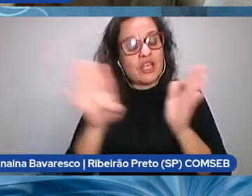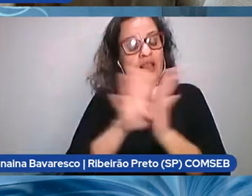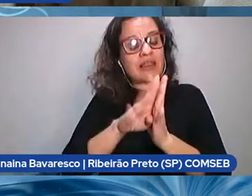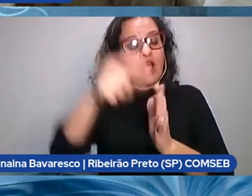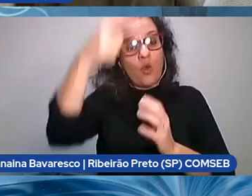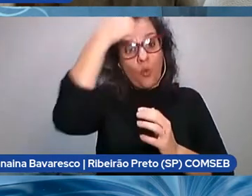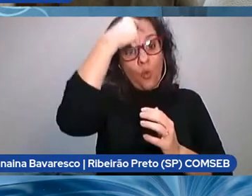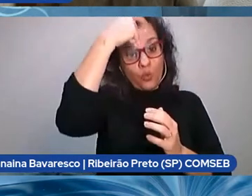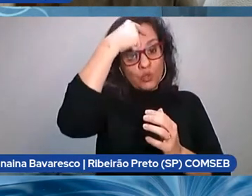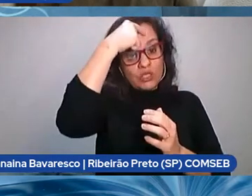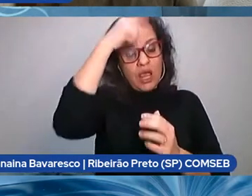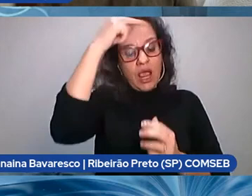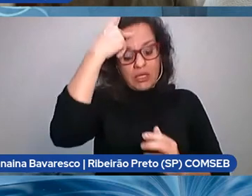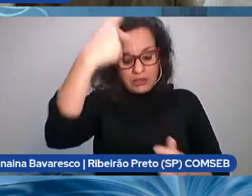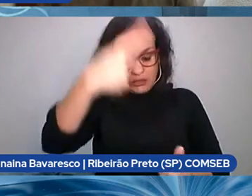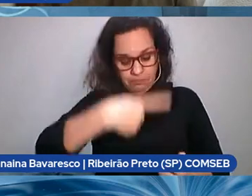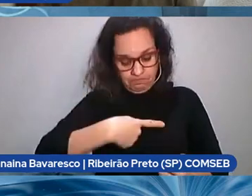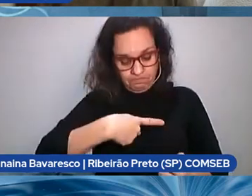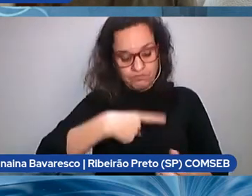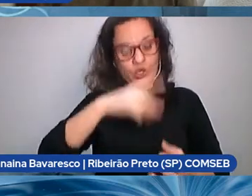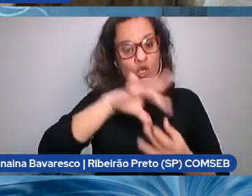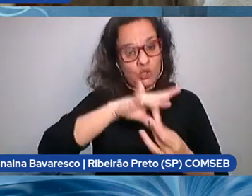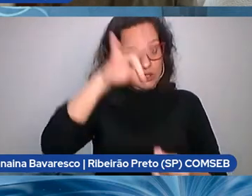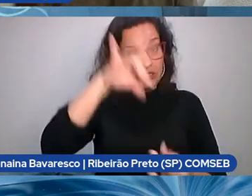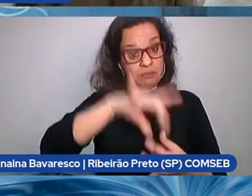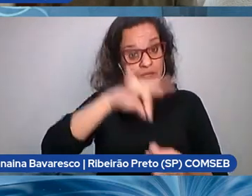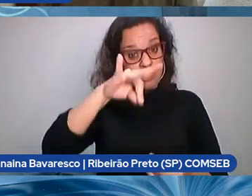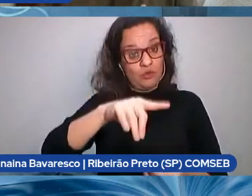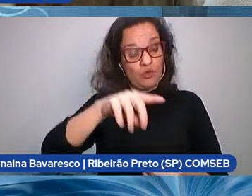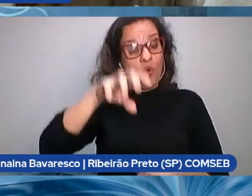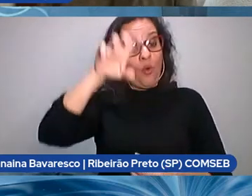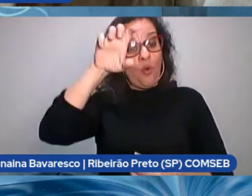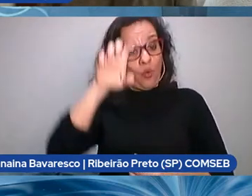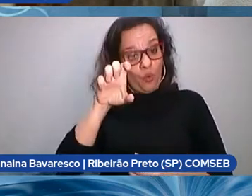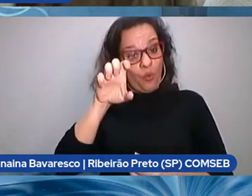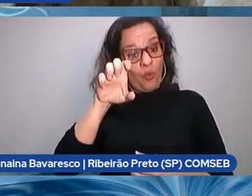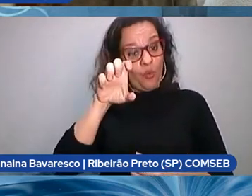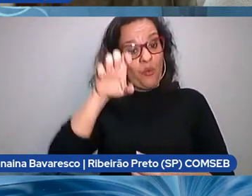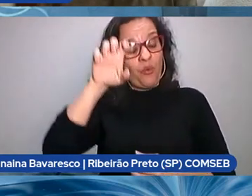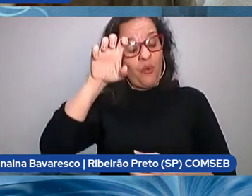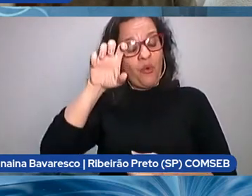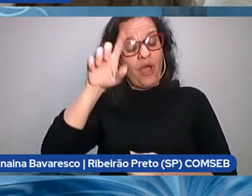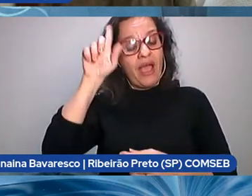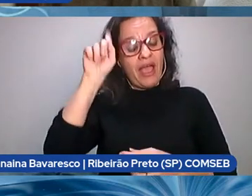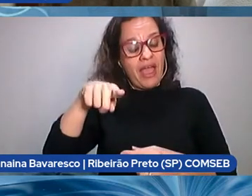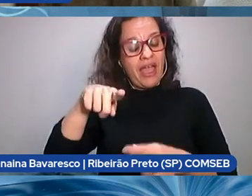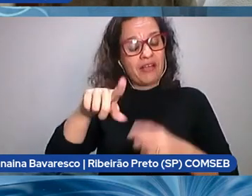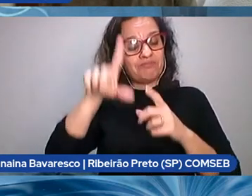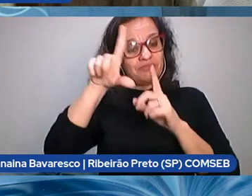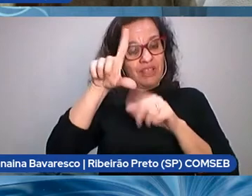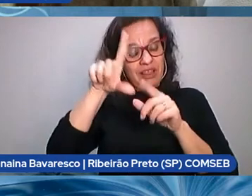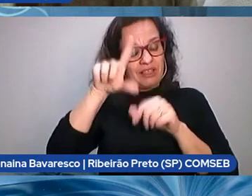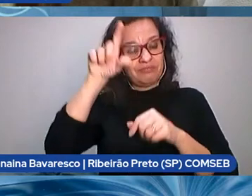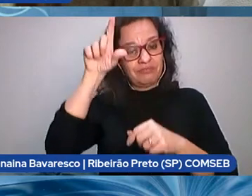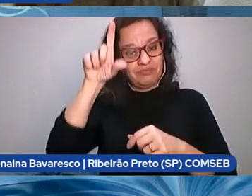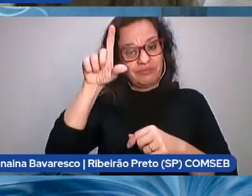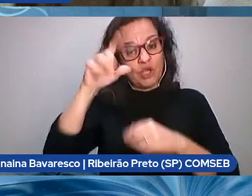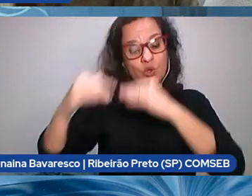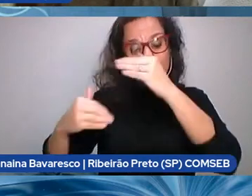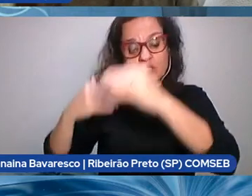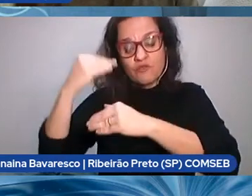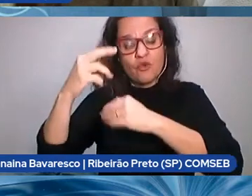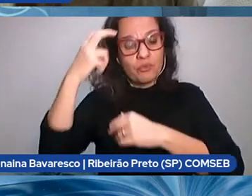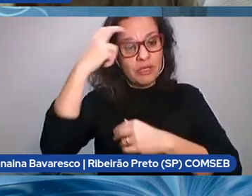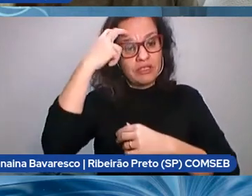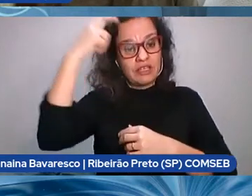consciência de si mesmo, virar espírito com E maiúsculo, e continua esse processo de desenvolvimento da inteligência em dois